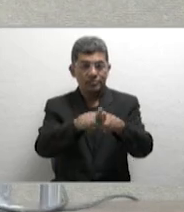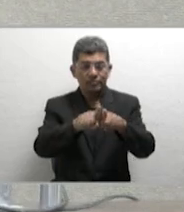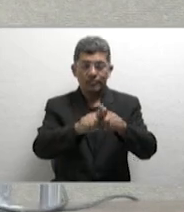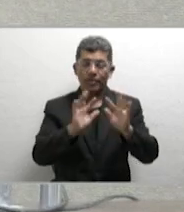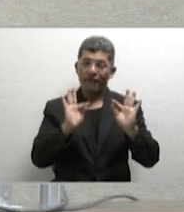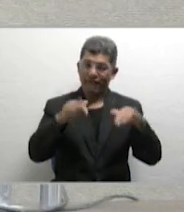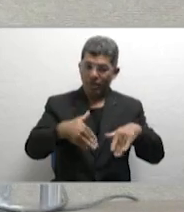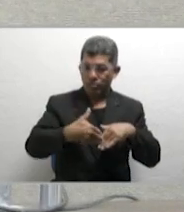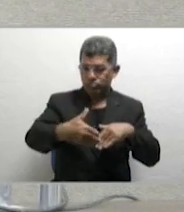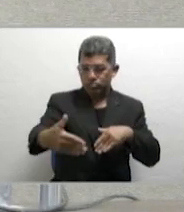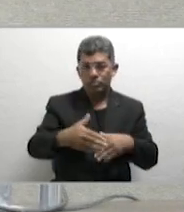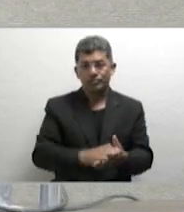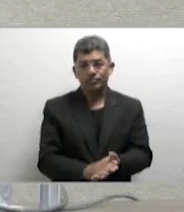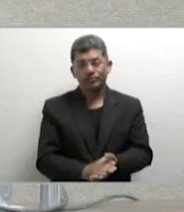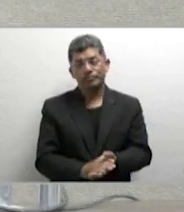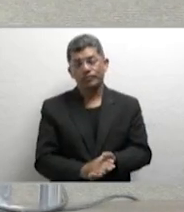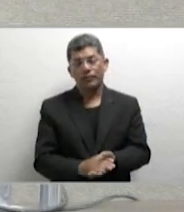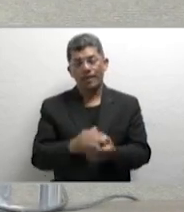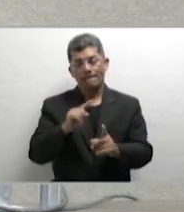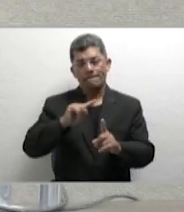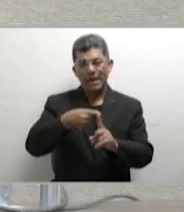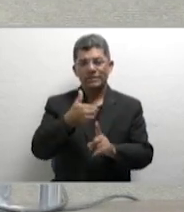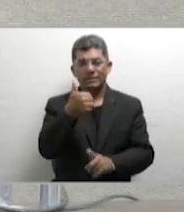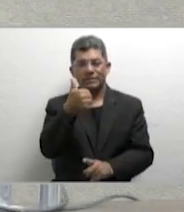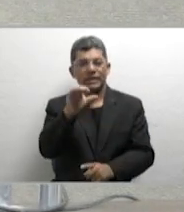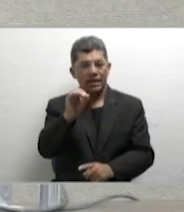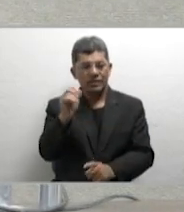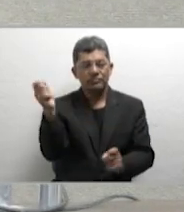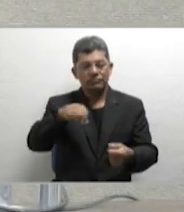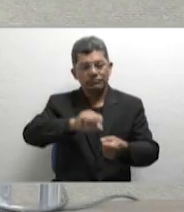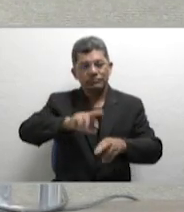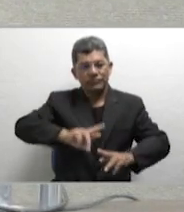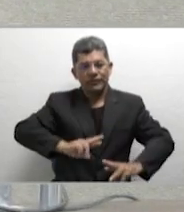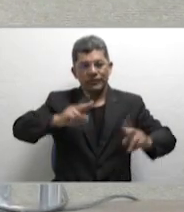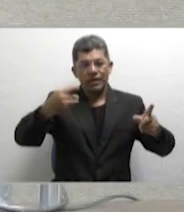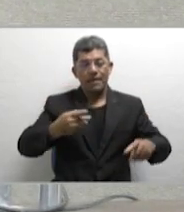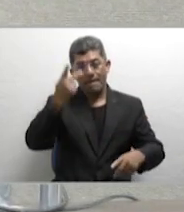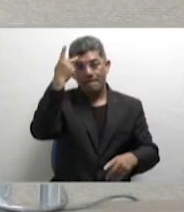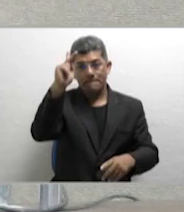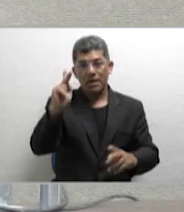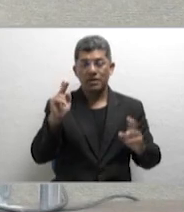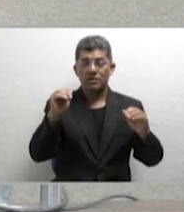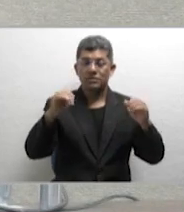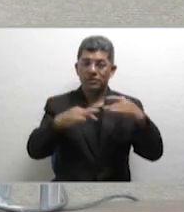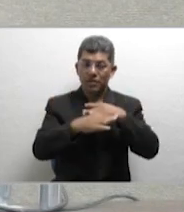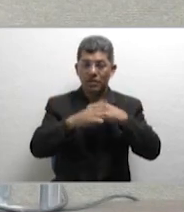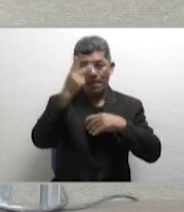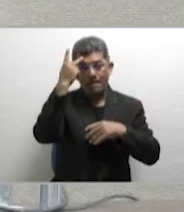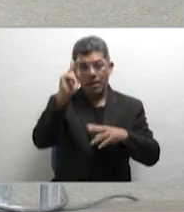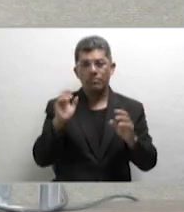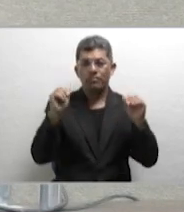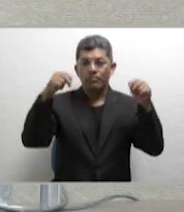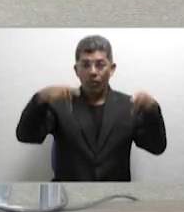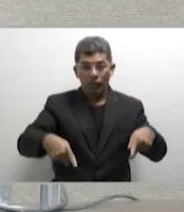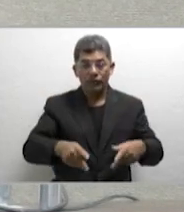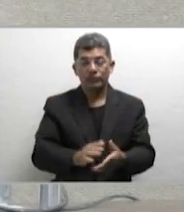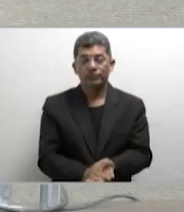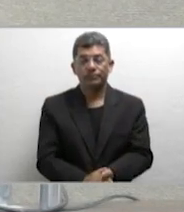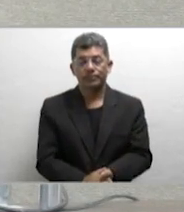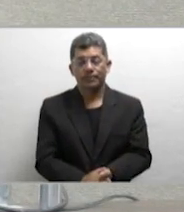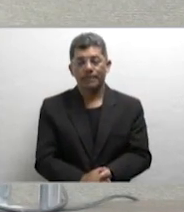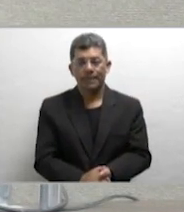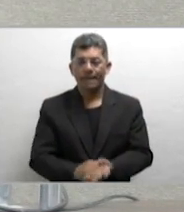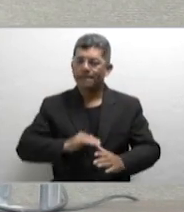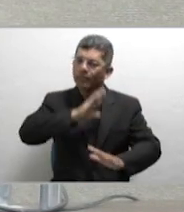final essas outras 10 farão uma grande diferença para a nossa cidade, para a nossa população,